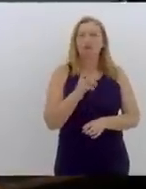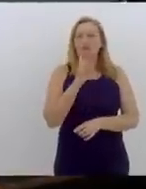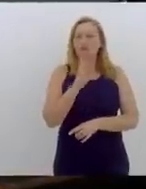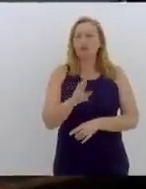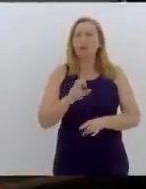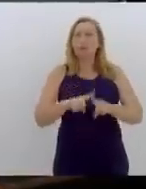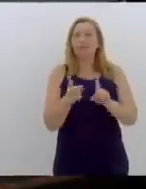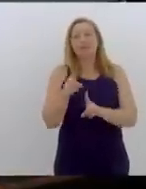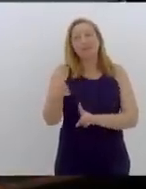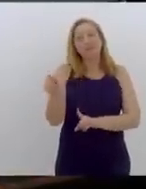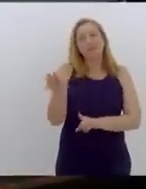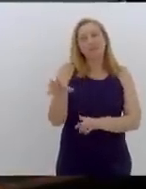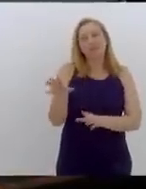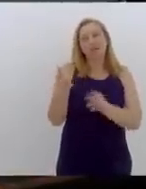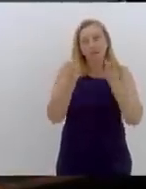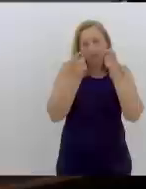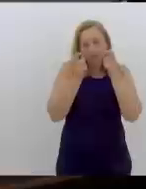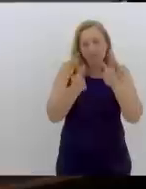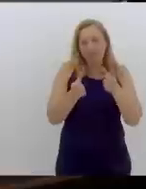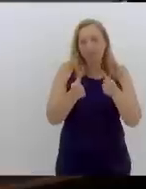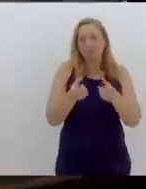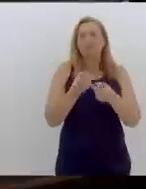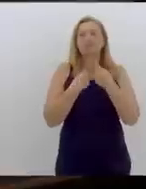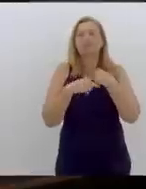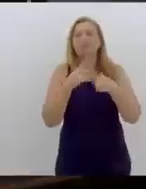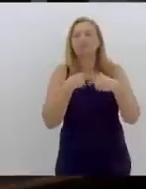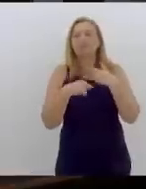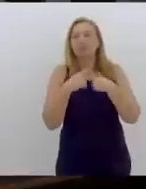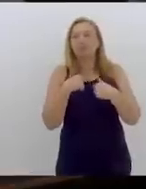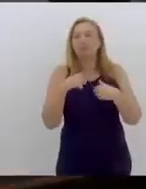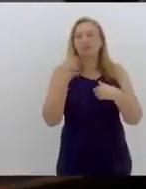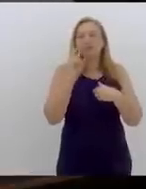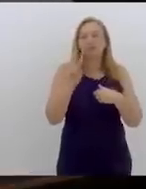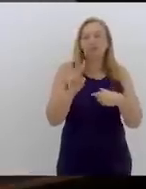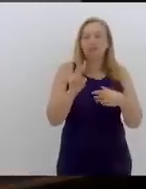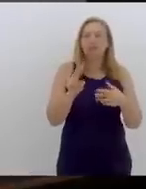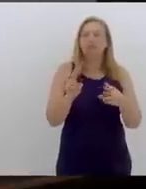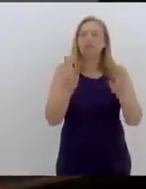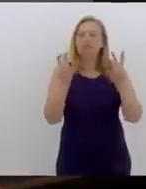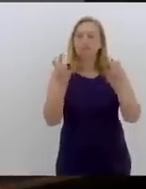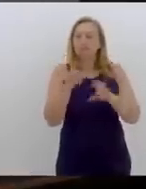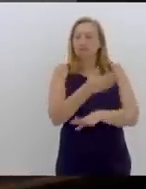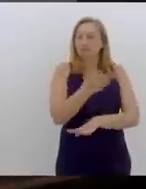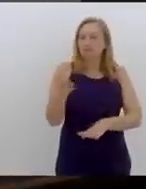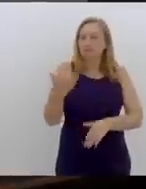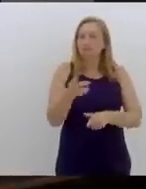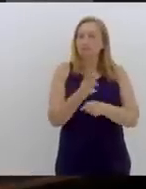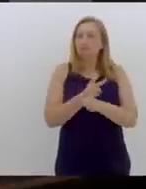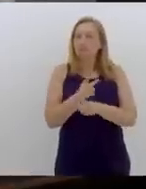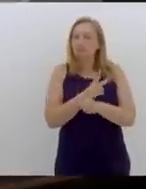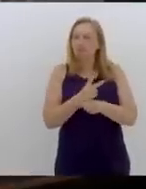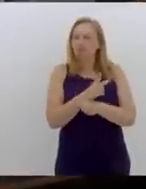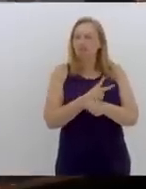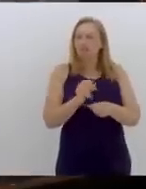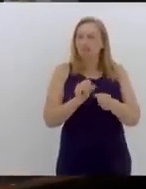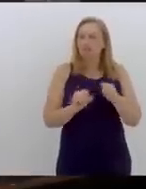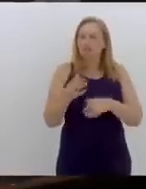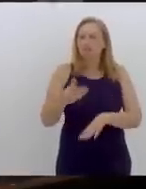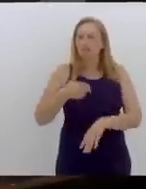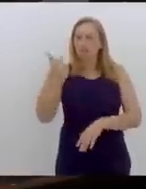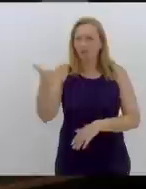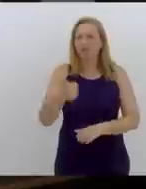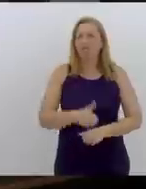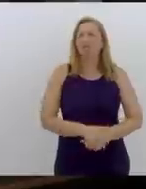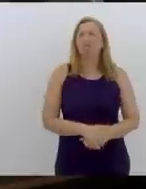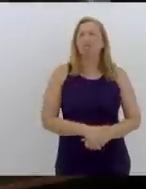tá ouvindo eu acredito que ele vai ter uma boa vontade em estar revendo o caso de vocês e procurando fazer isso ou mais rápido possível